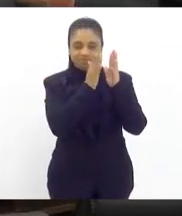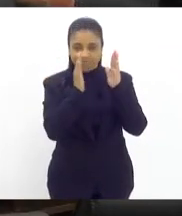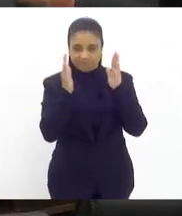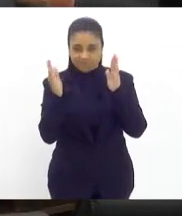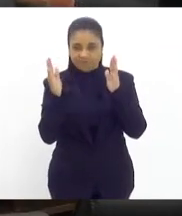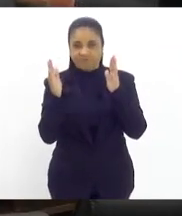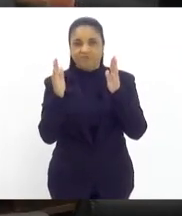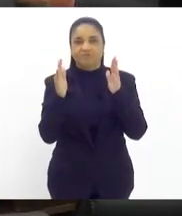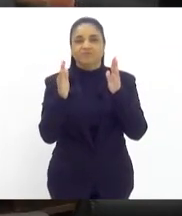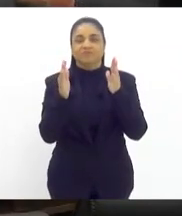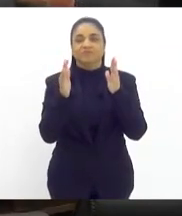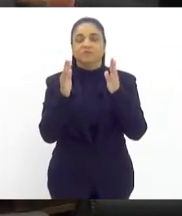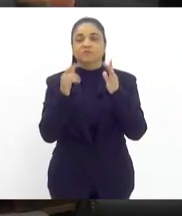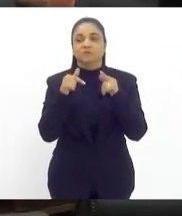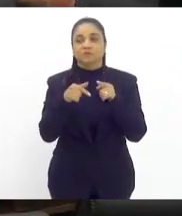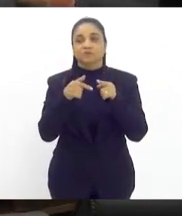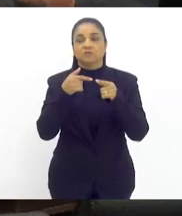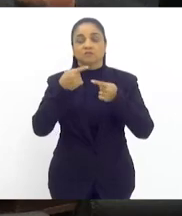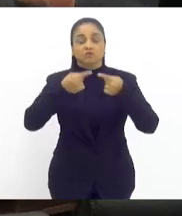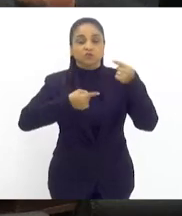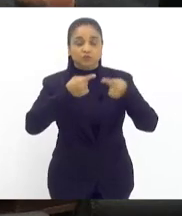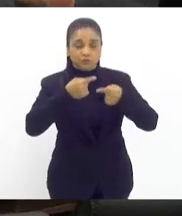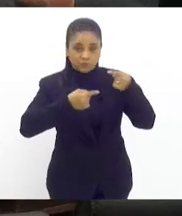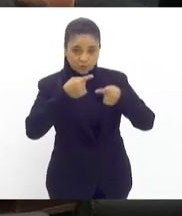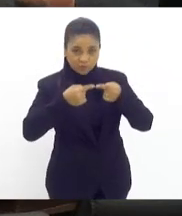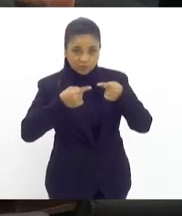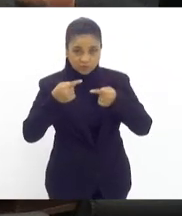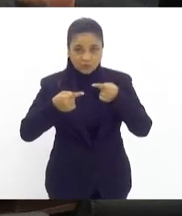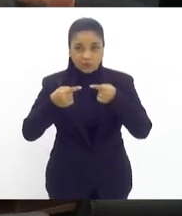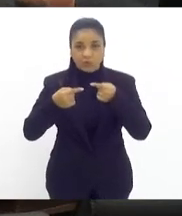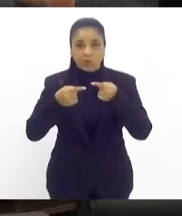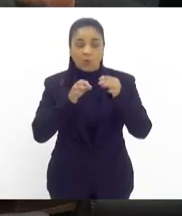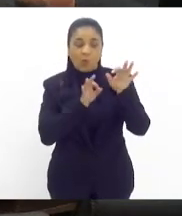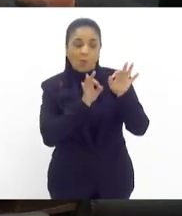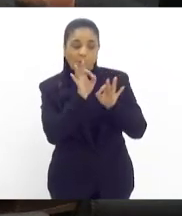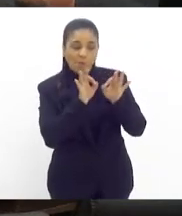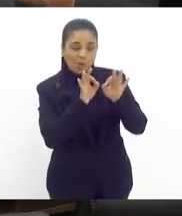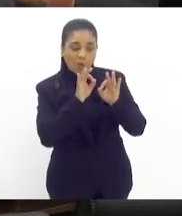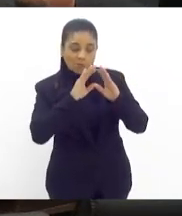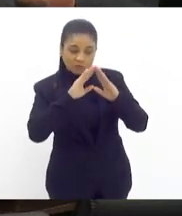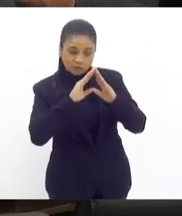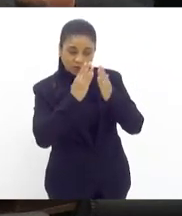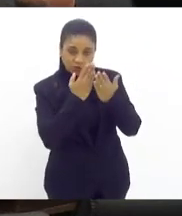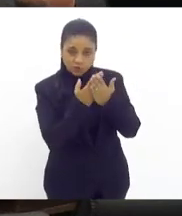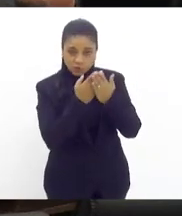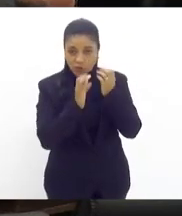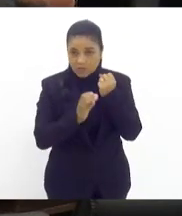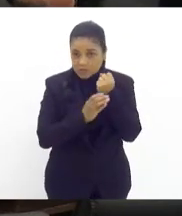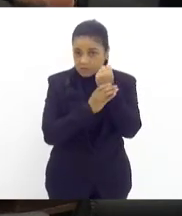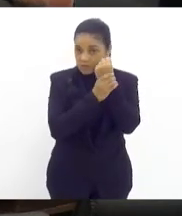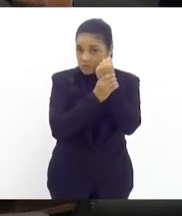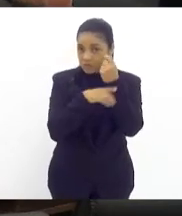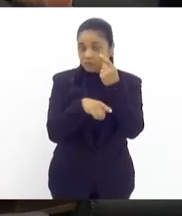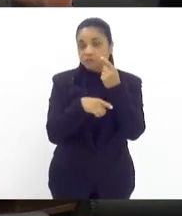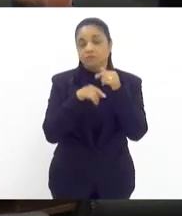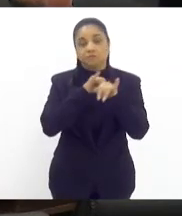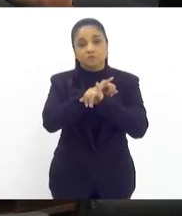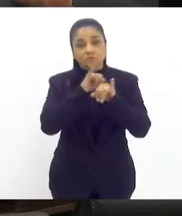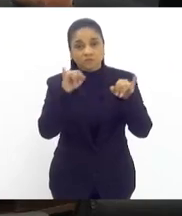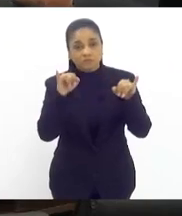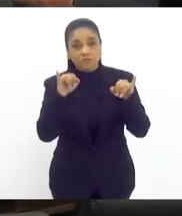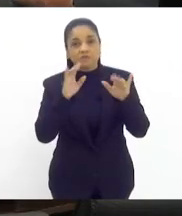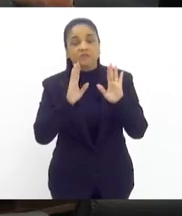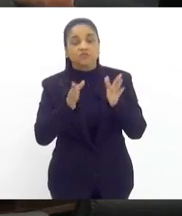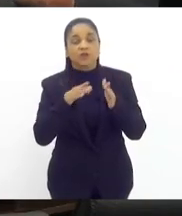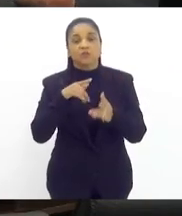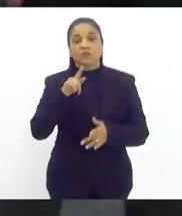gostaria apenas como estamos tratando a questão de um programa sobre a escola segura gostaria de dar aqui uma notícia que saiu